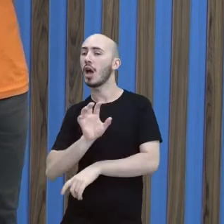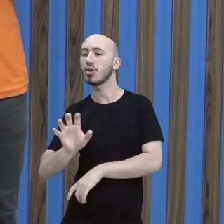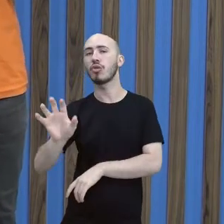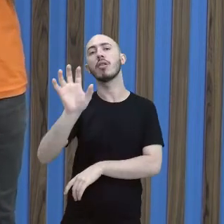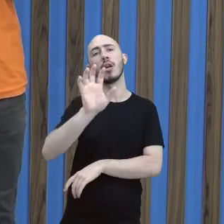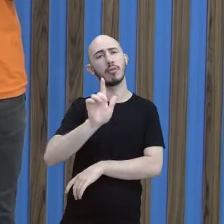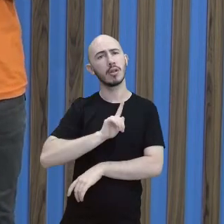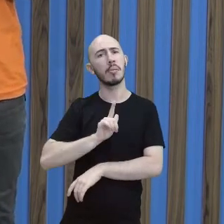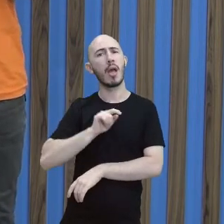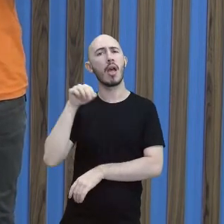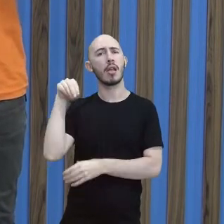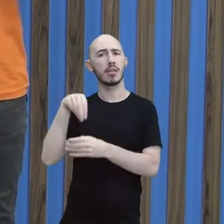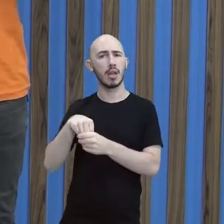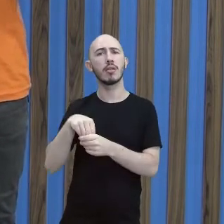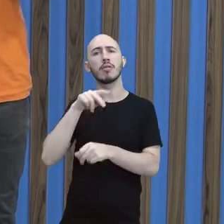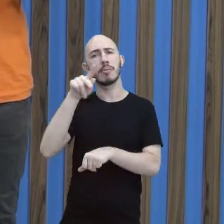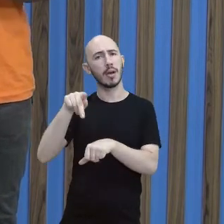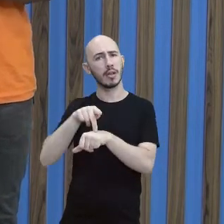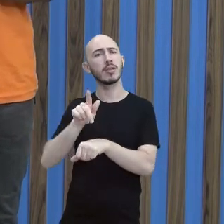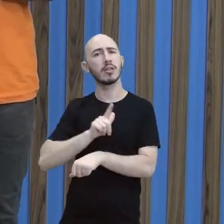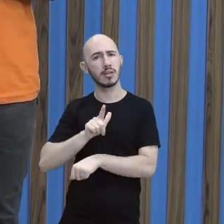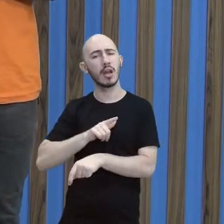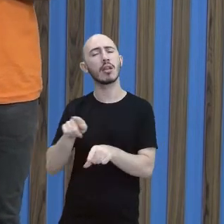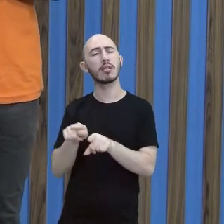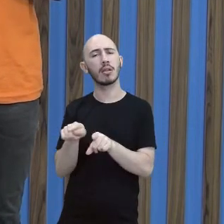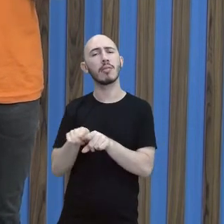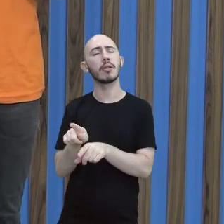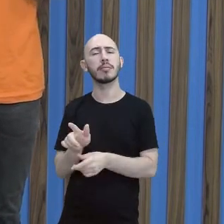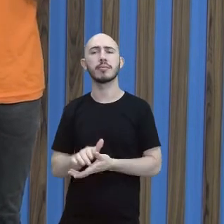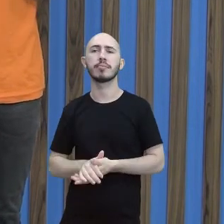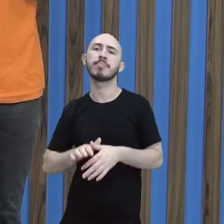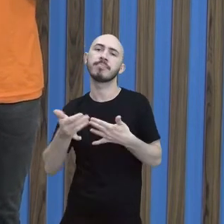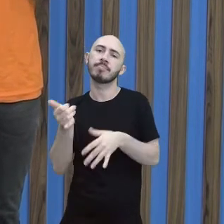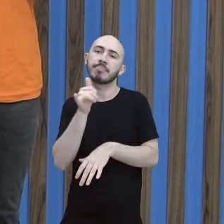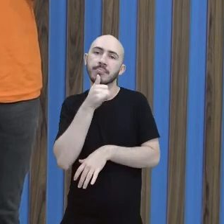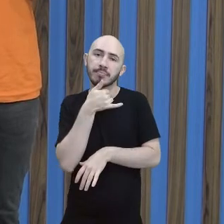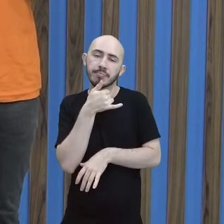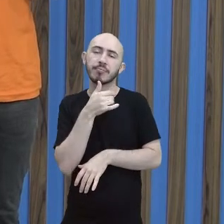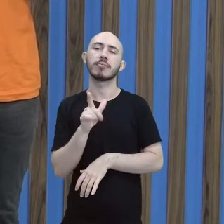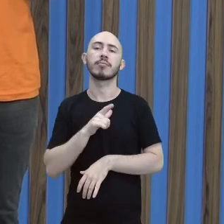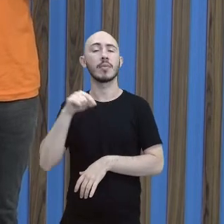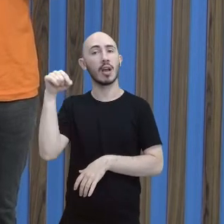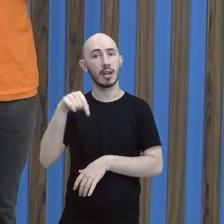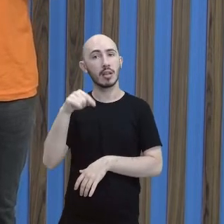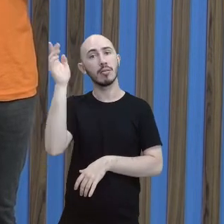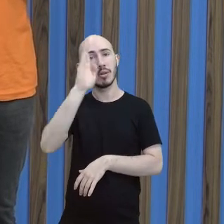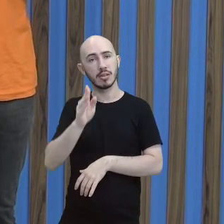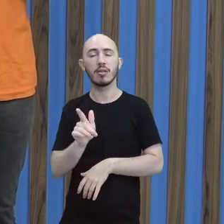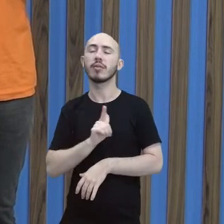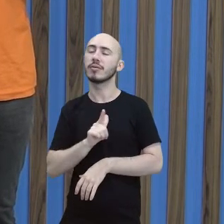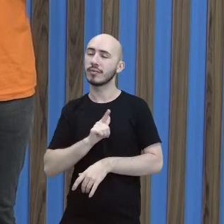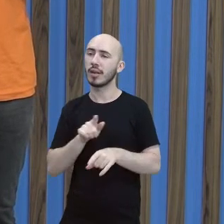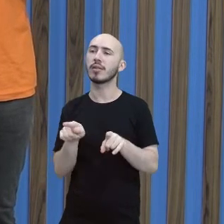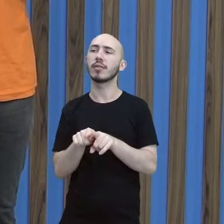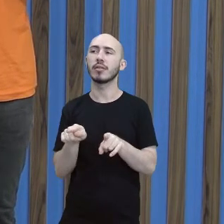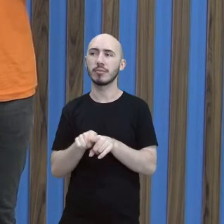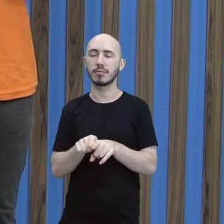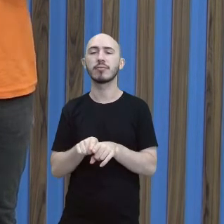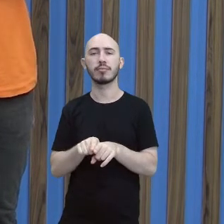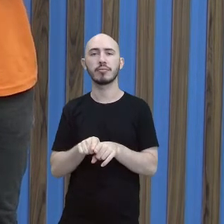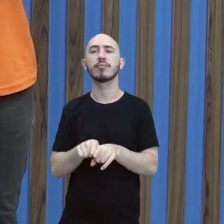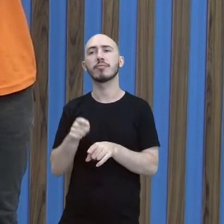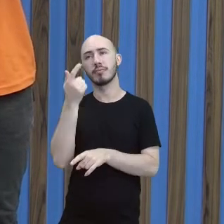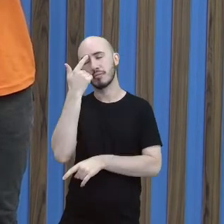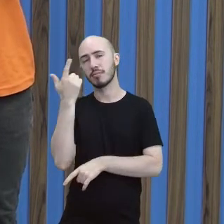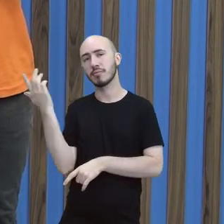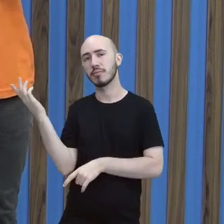que você realmente tem dentro da sua própria região, do seu próprio país. Infelizmente, aqui no Brasil nós temos essa questão da xenofobia